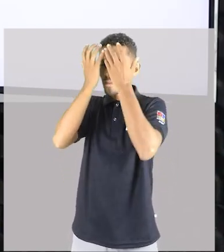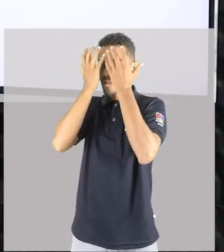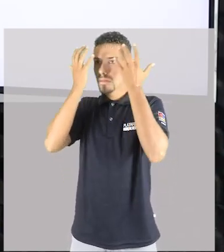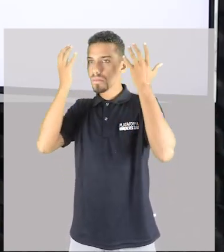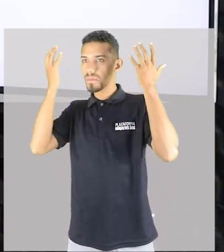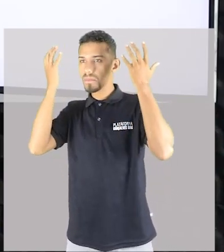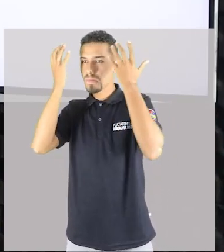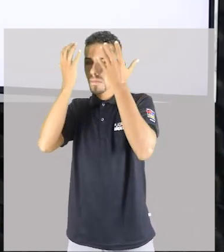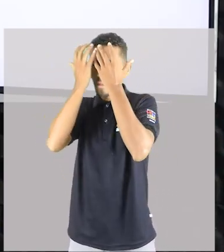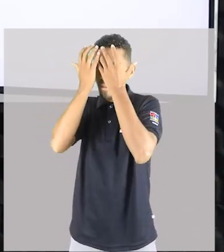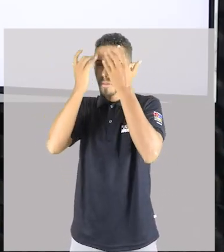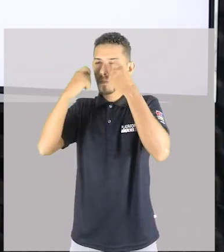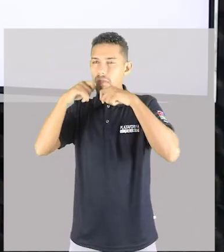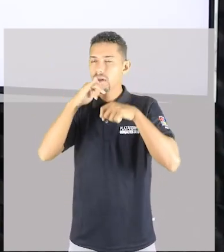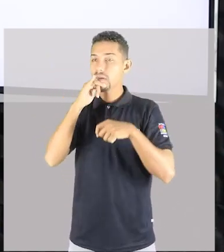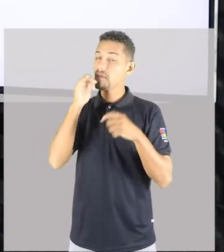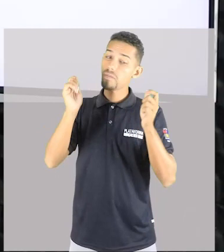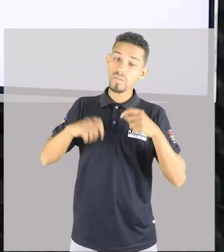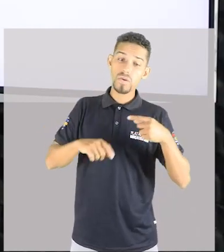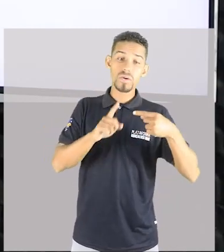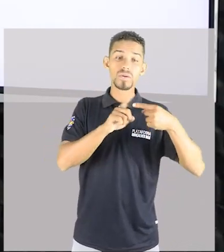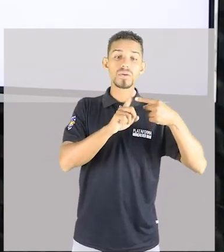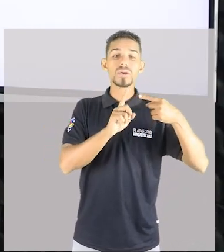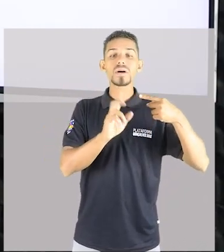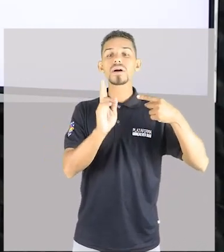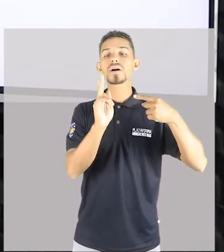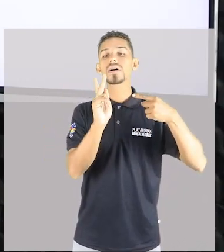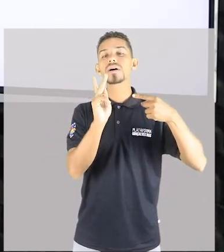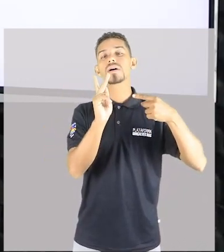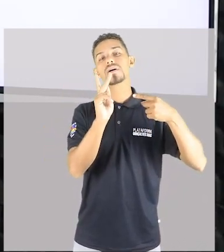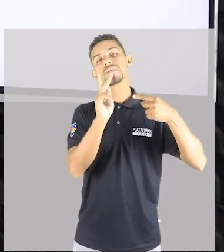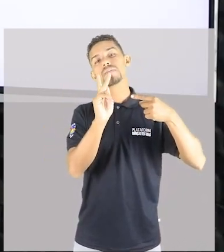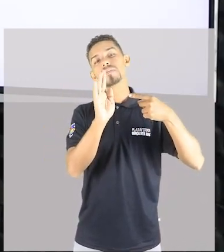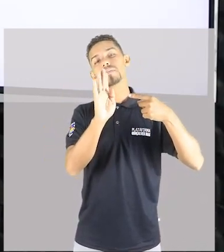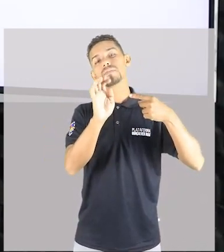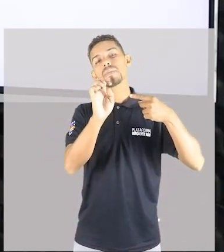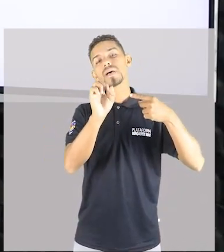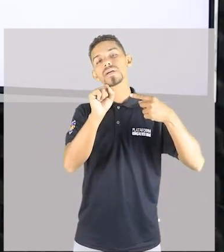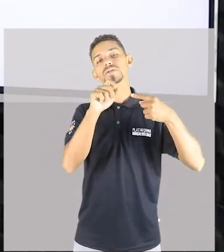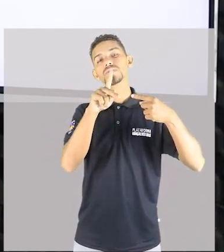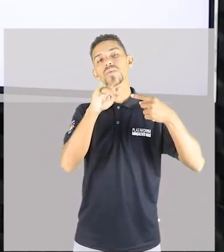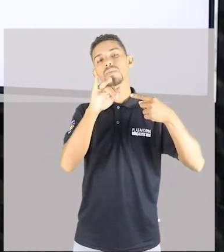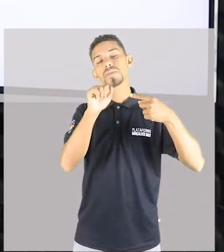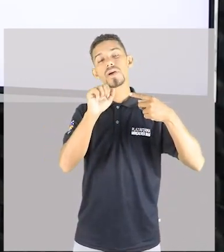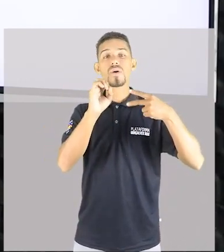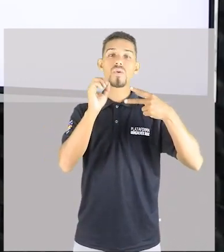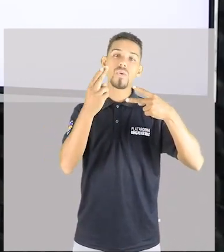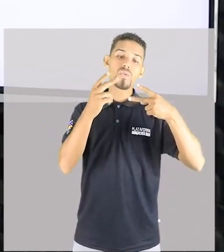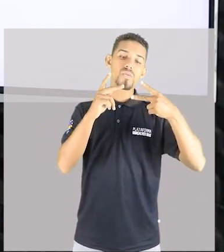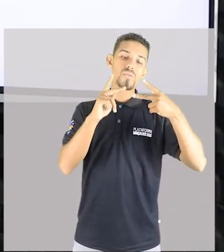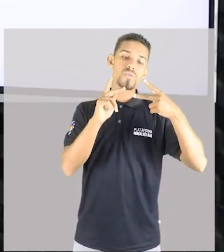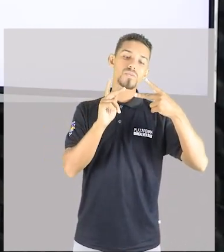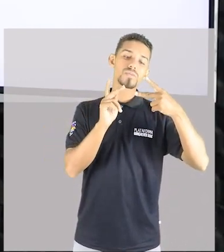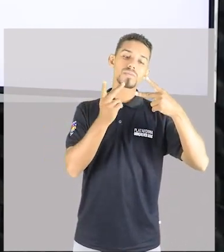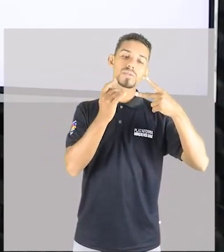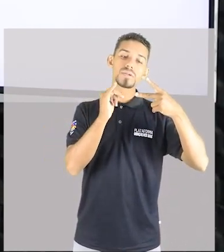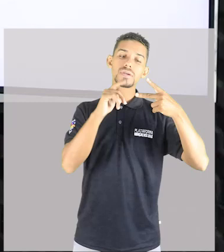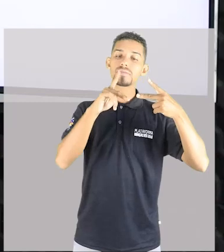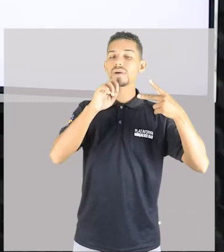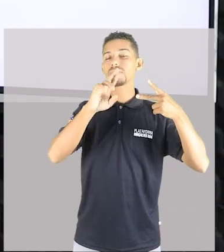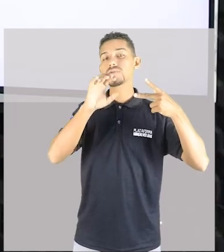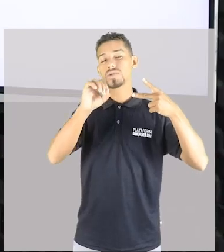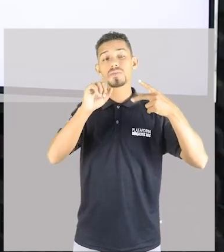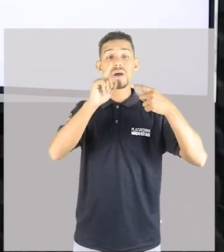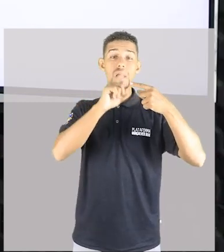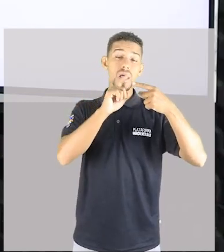perto pode ser presbiopia ou hipermetropia. Só que a presbiopia, vista cansada, é pessoas com idade